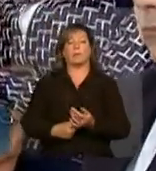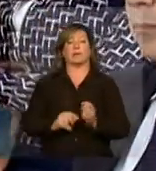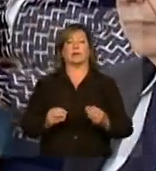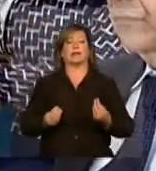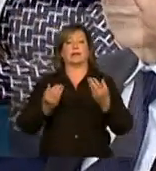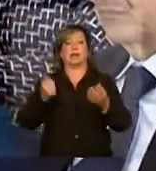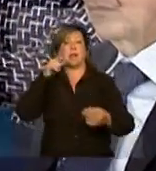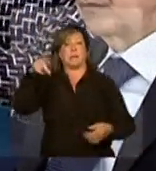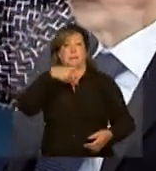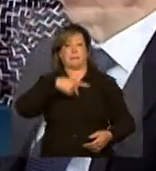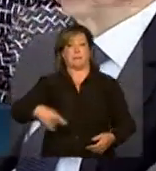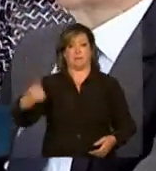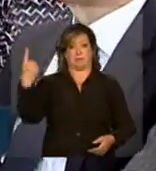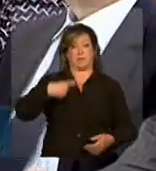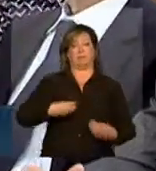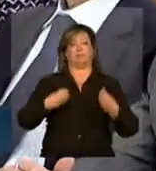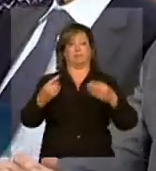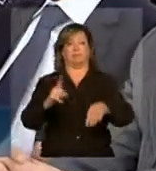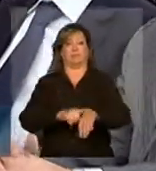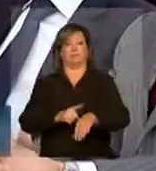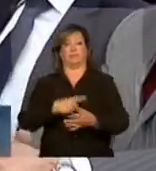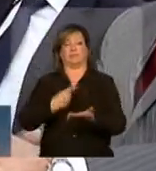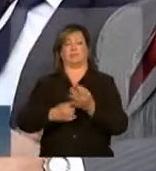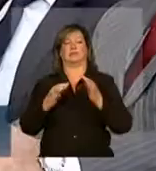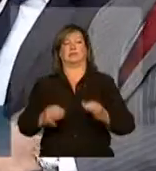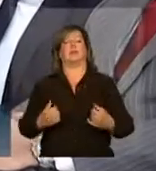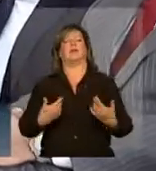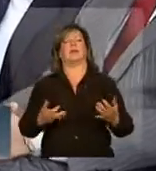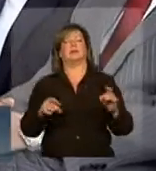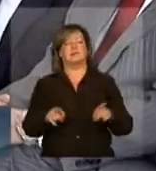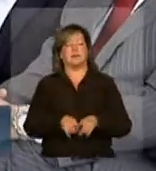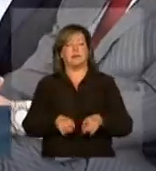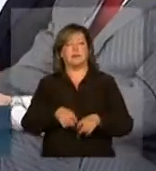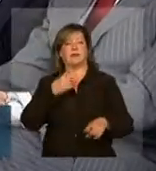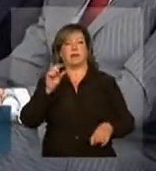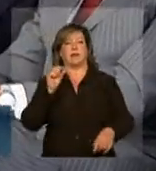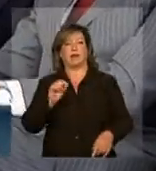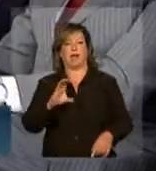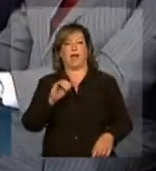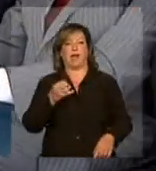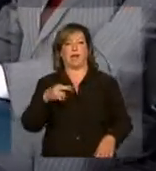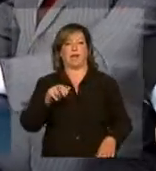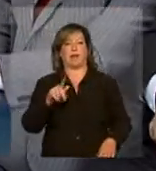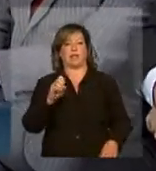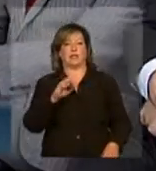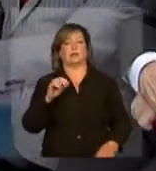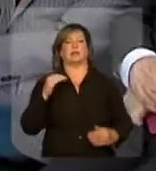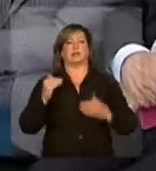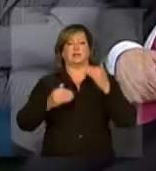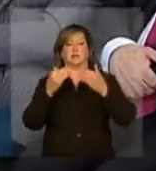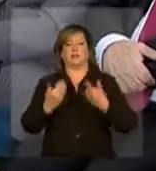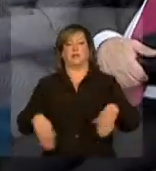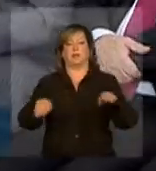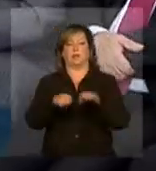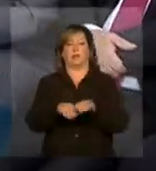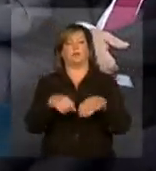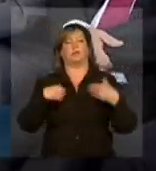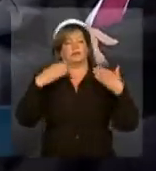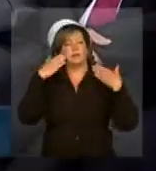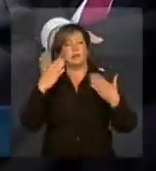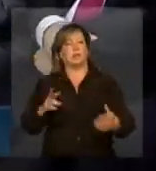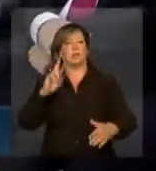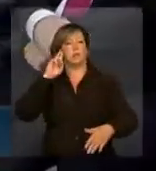pela presidenta. Quero também reconhecer a contribuição da Câmara de Gestão, Desempenho e Competitividade,